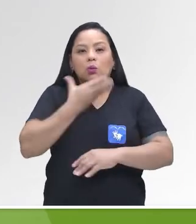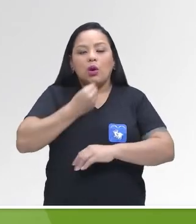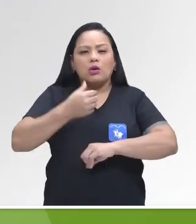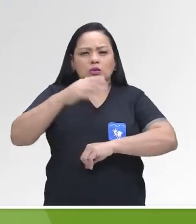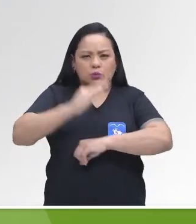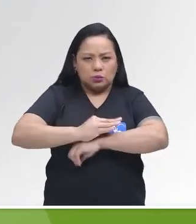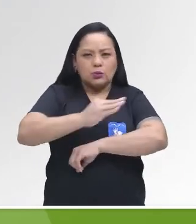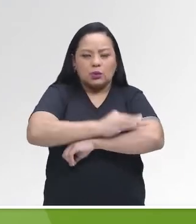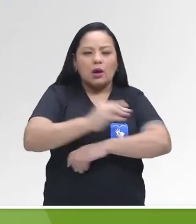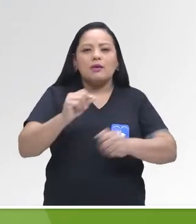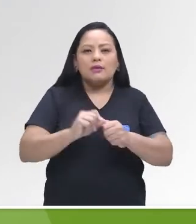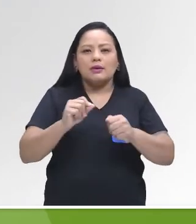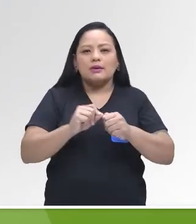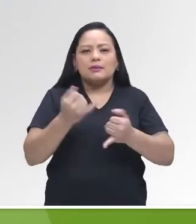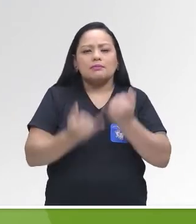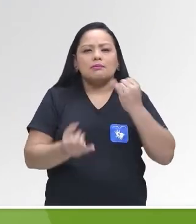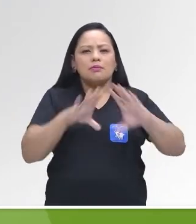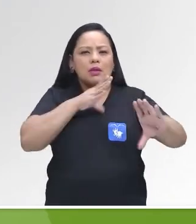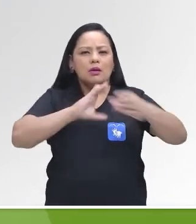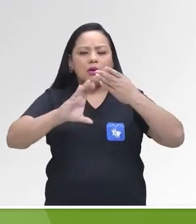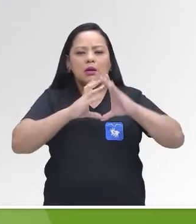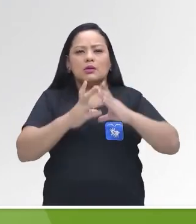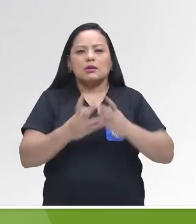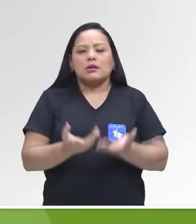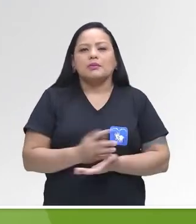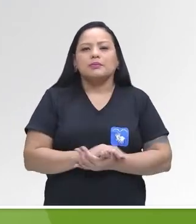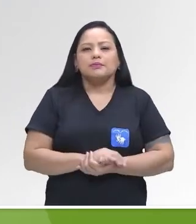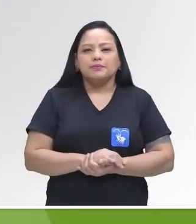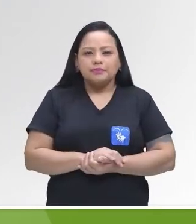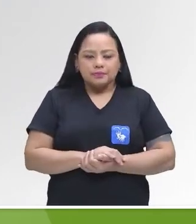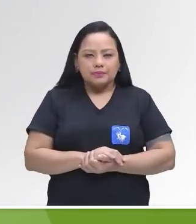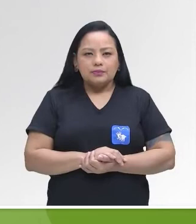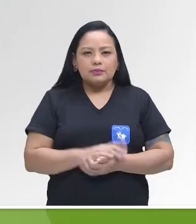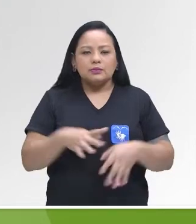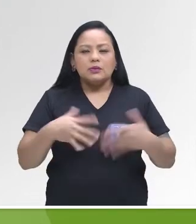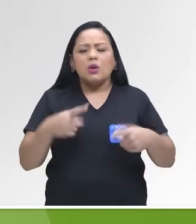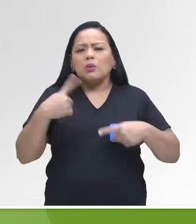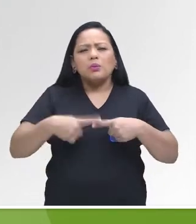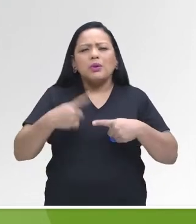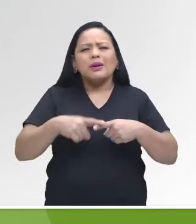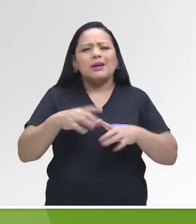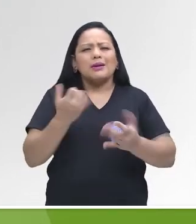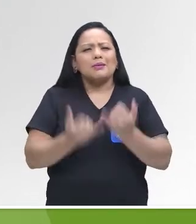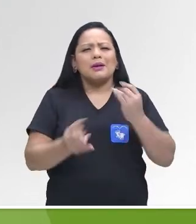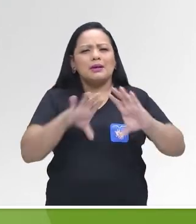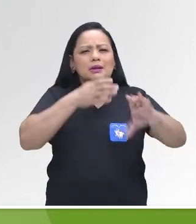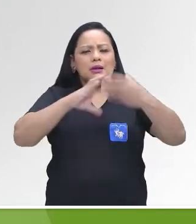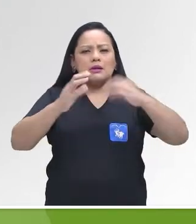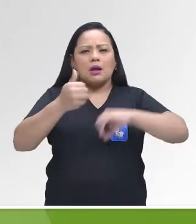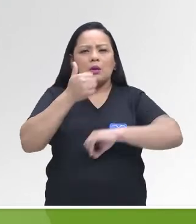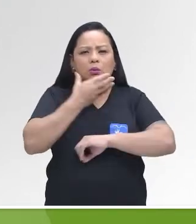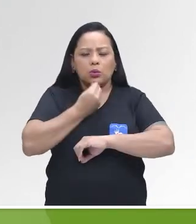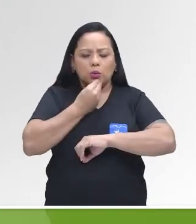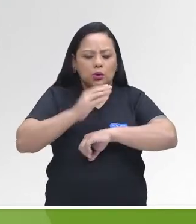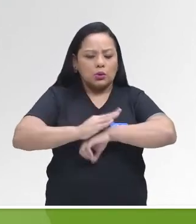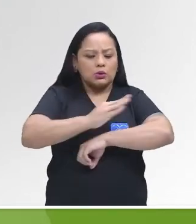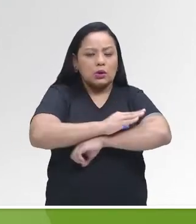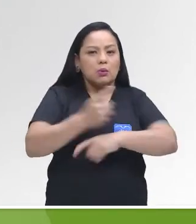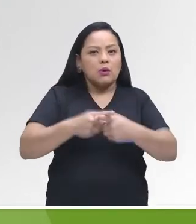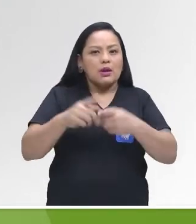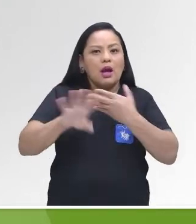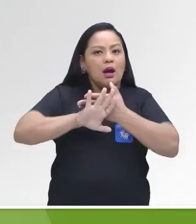isso, justamente eles vocalizam, tá? E para que eles fazem isso? Eles fazem isso para espantar os